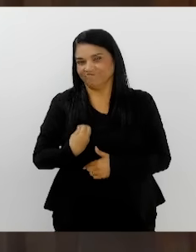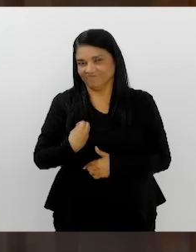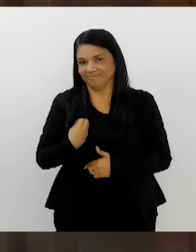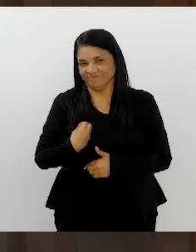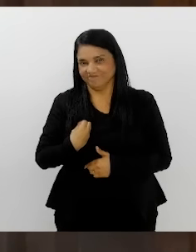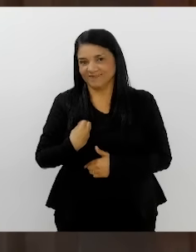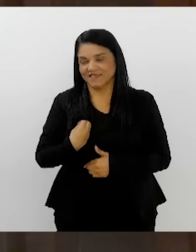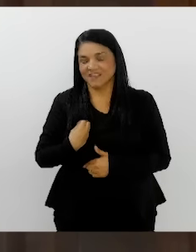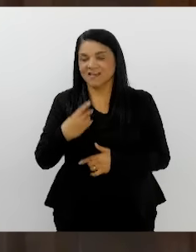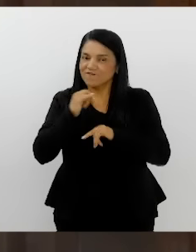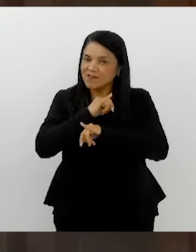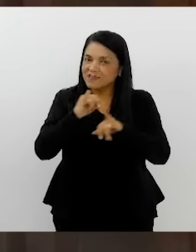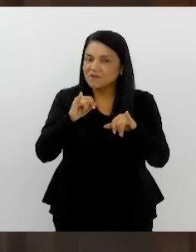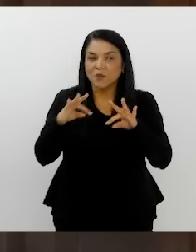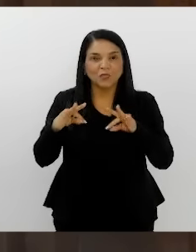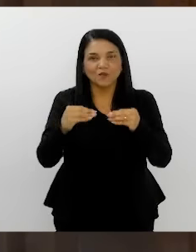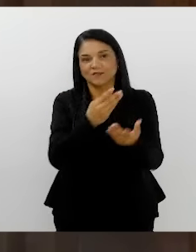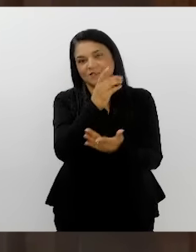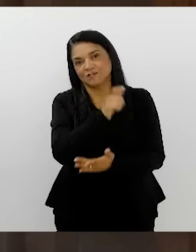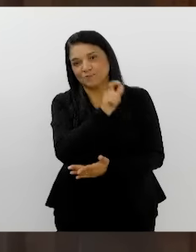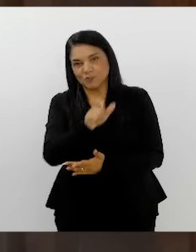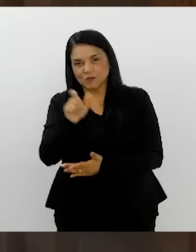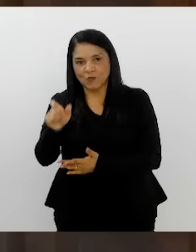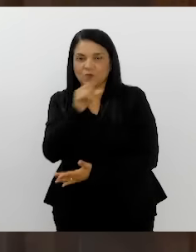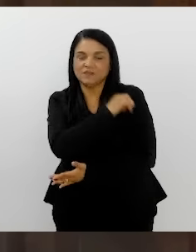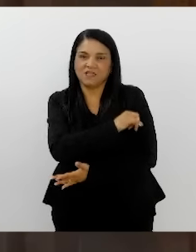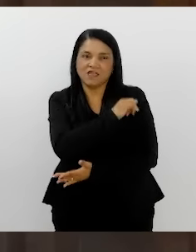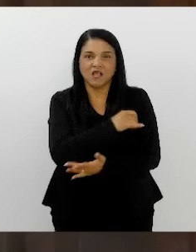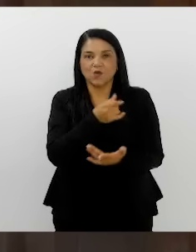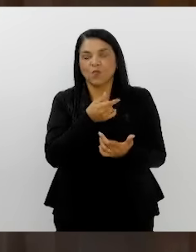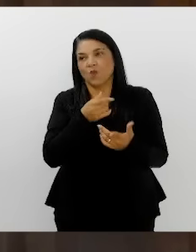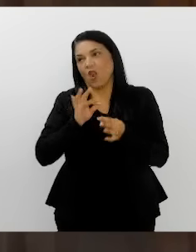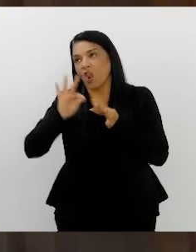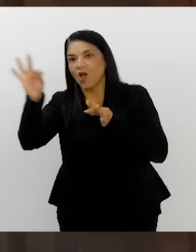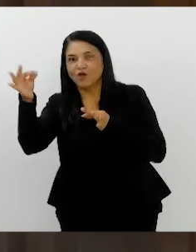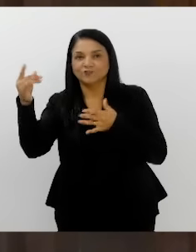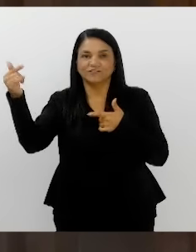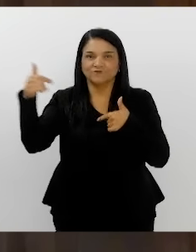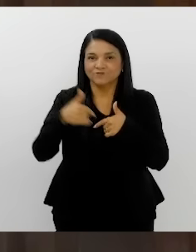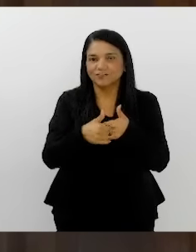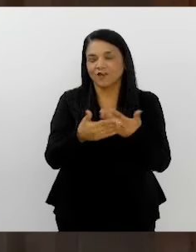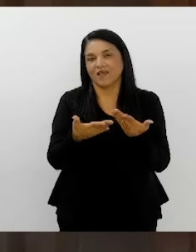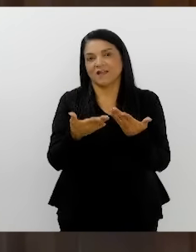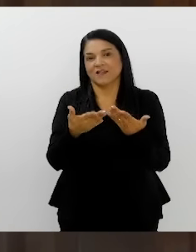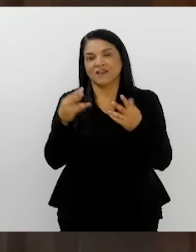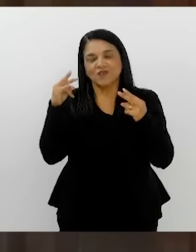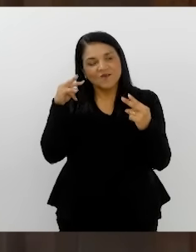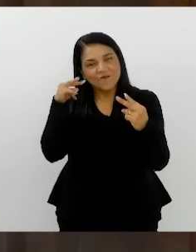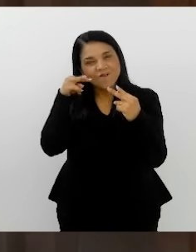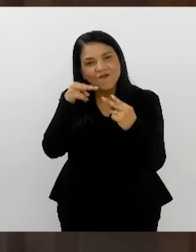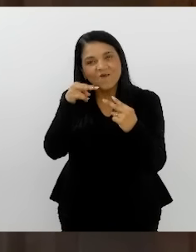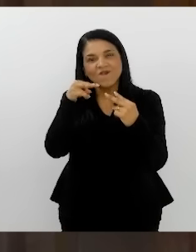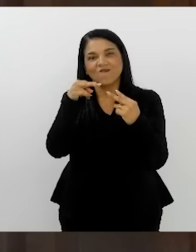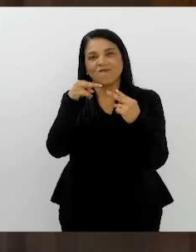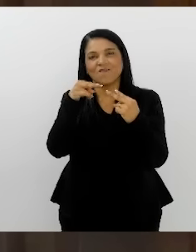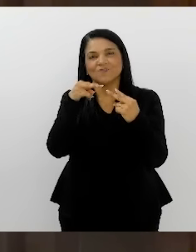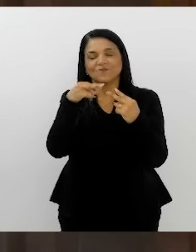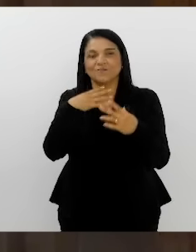recantos do estado do Rio de Janeiro. Esse olhar de alegria, esse olhar de gratidão, mas não só para os filhos dele, mas para o